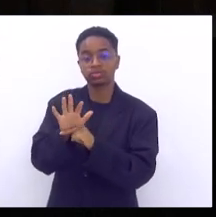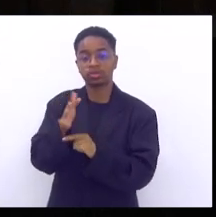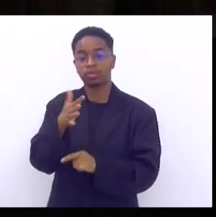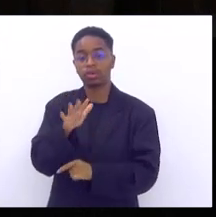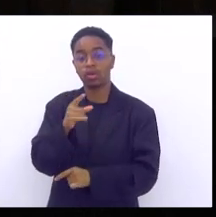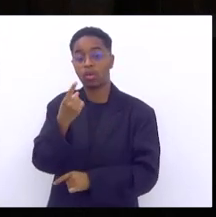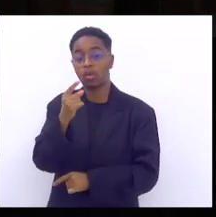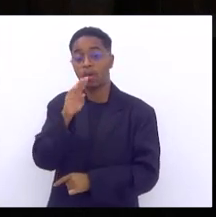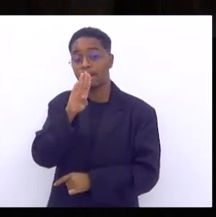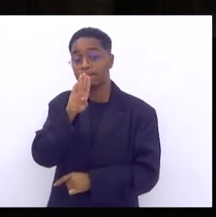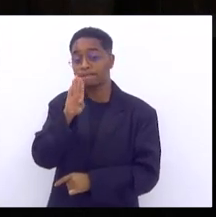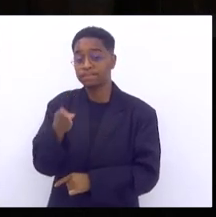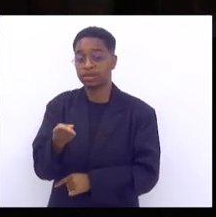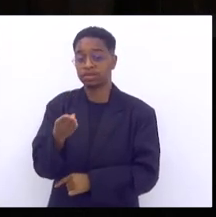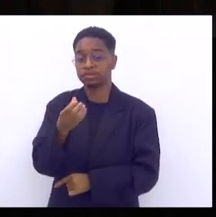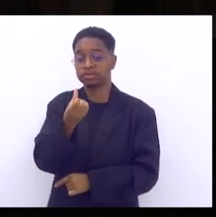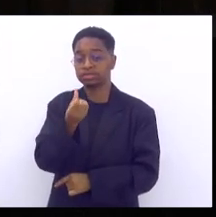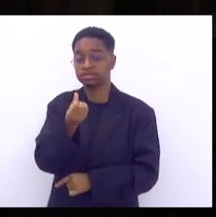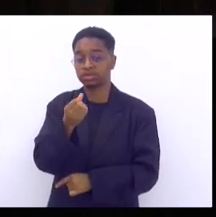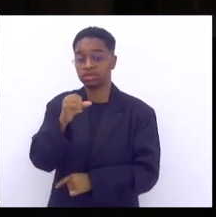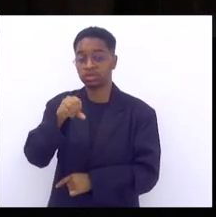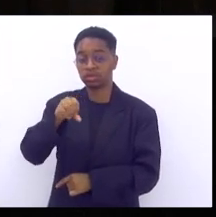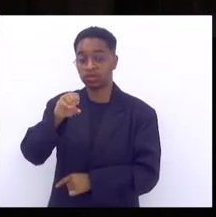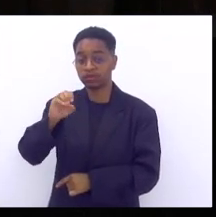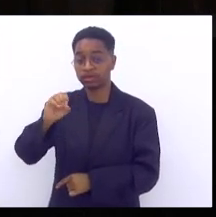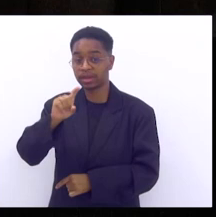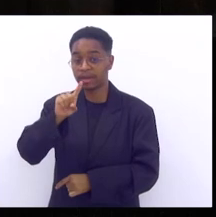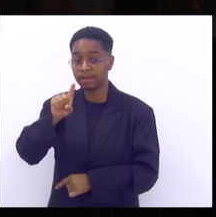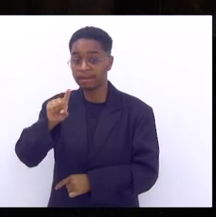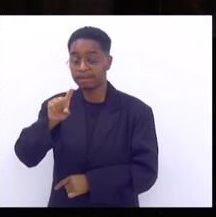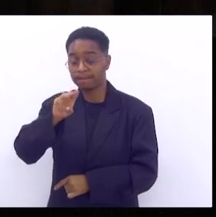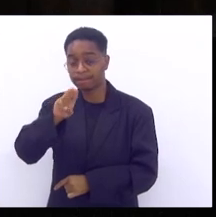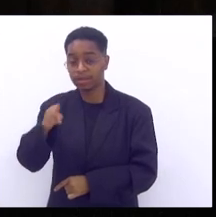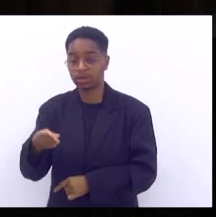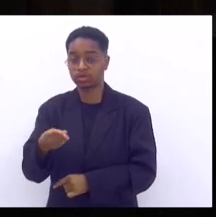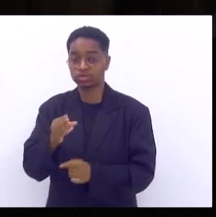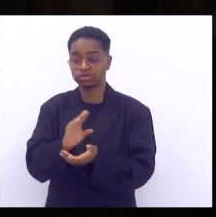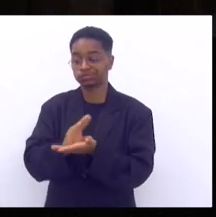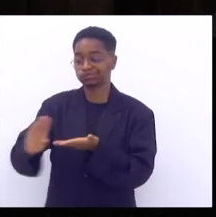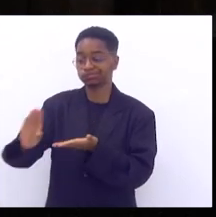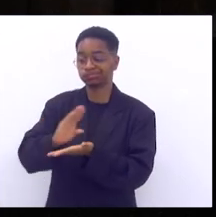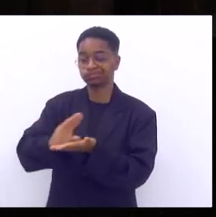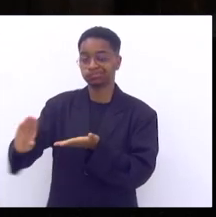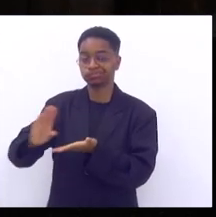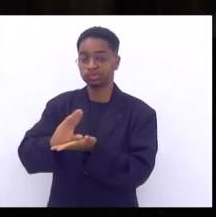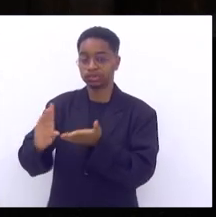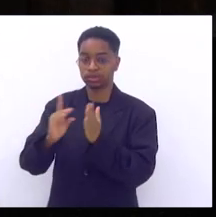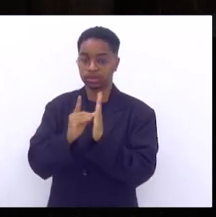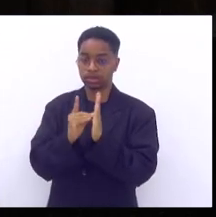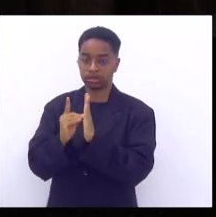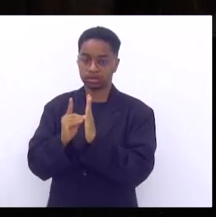1 bilhão 690 milhões para o cofre do Detran.